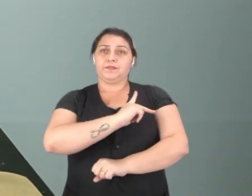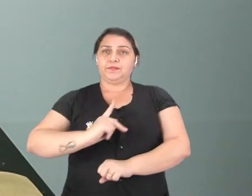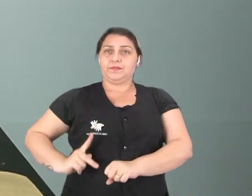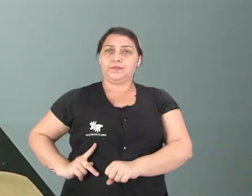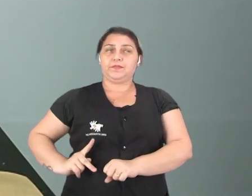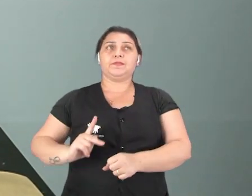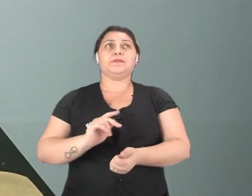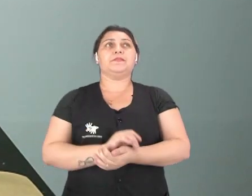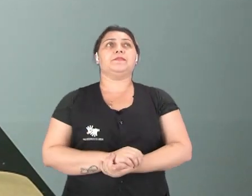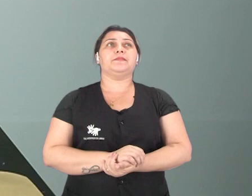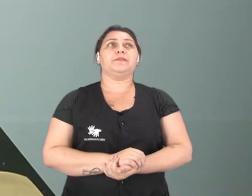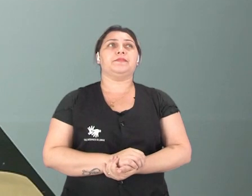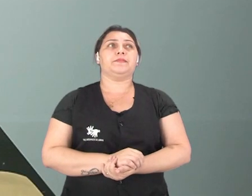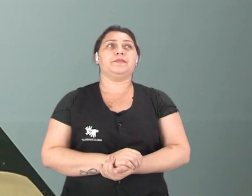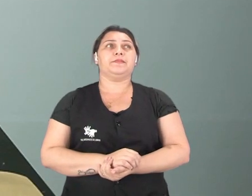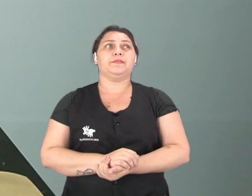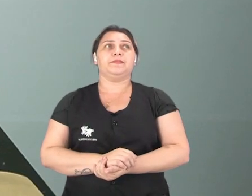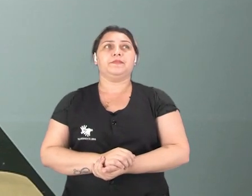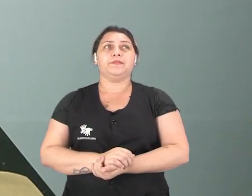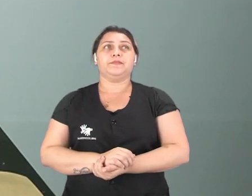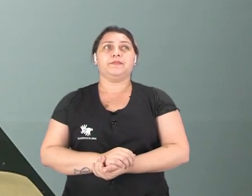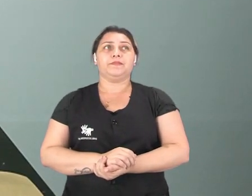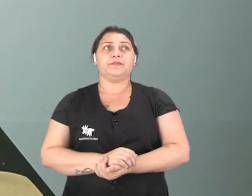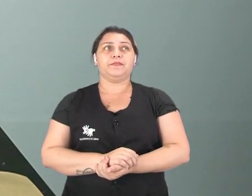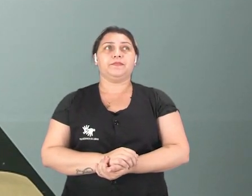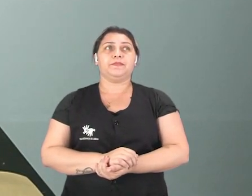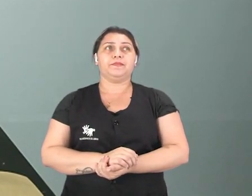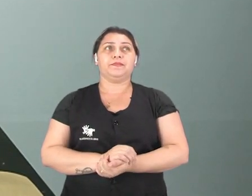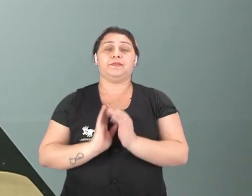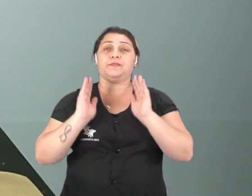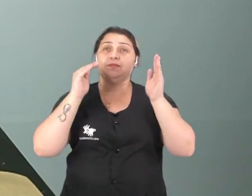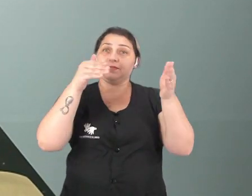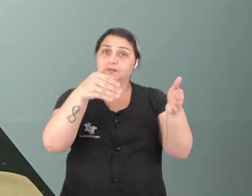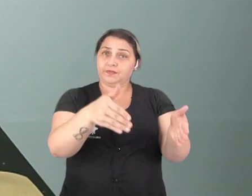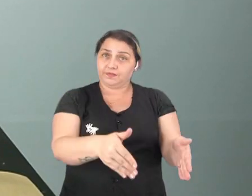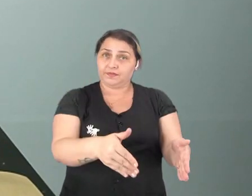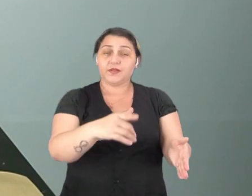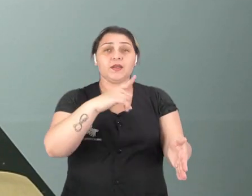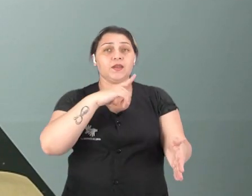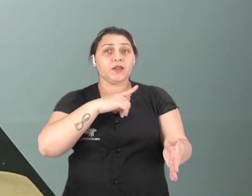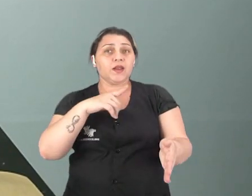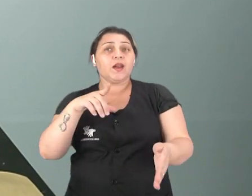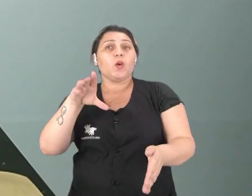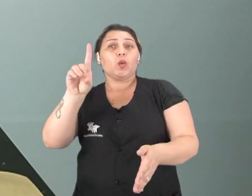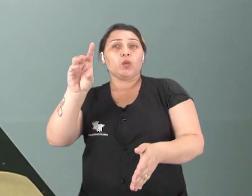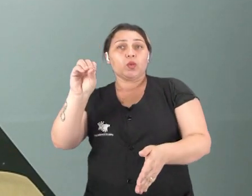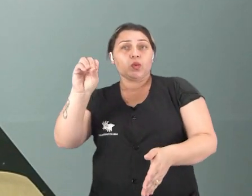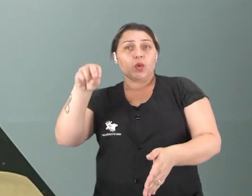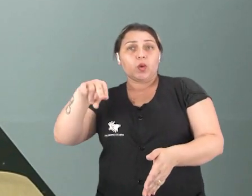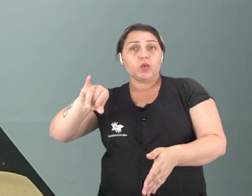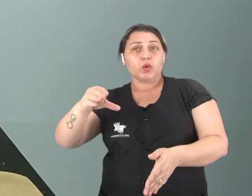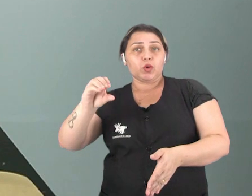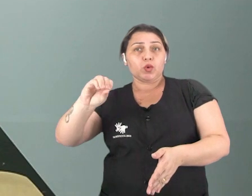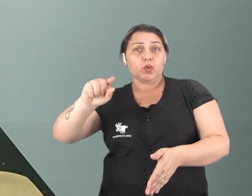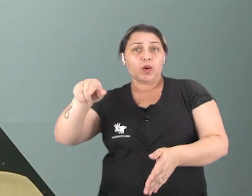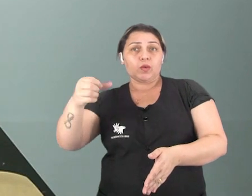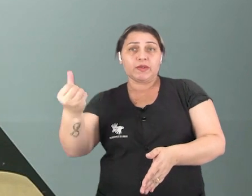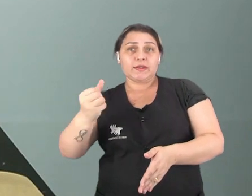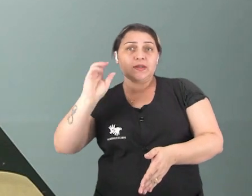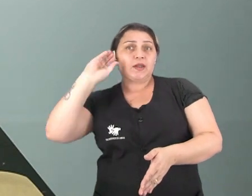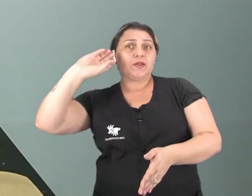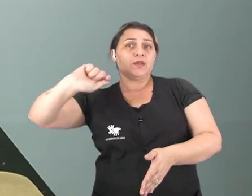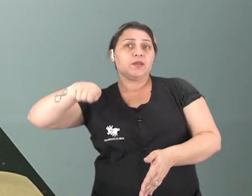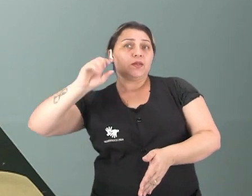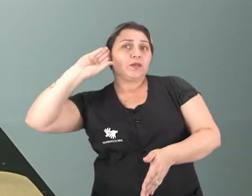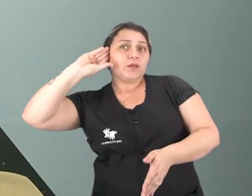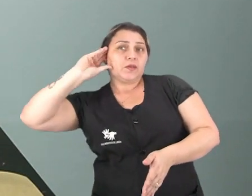presidencialismo. Então, aqui chegou, né, tinha o Dom João VI, tá? Esse daqui era o Dom